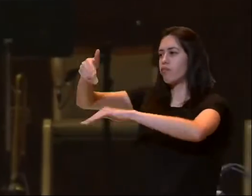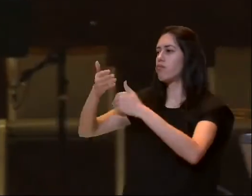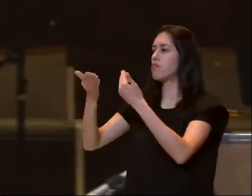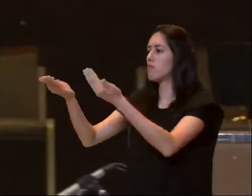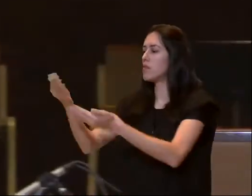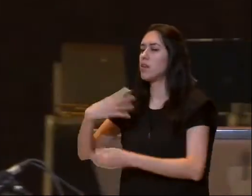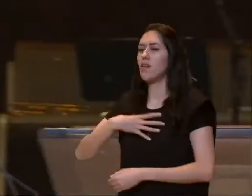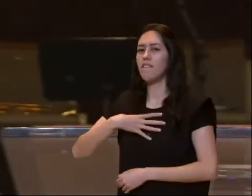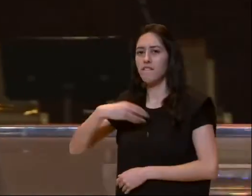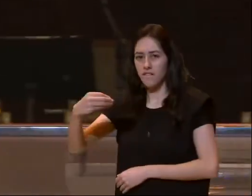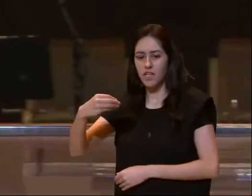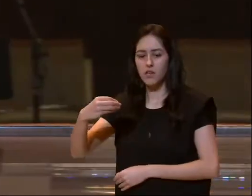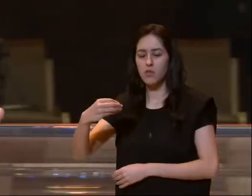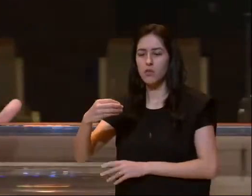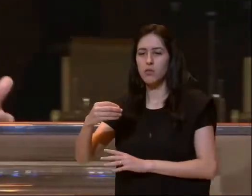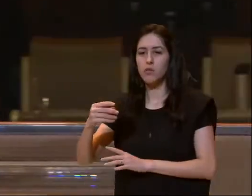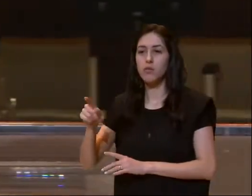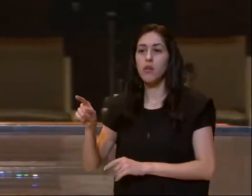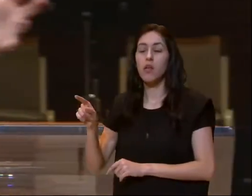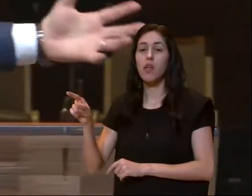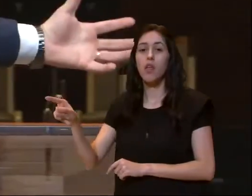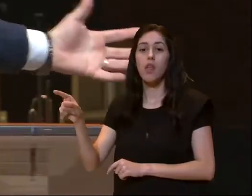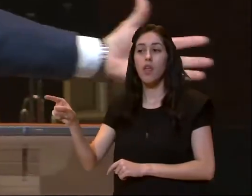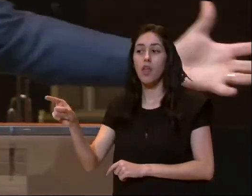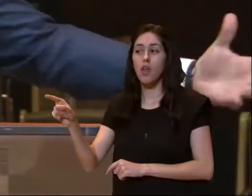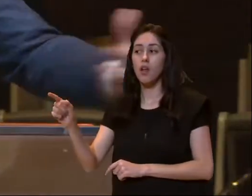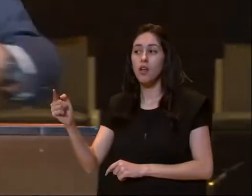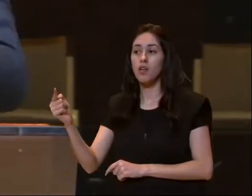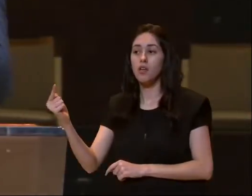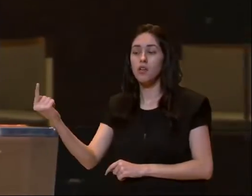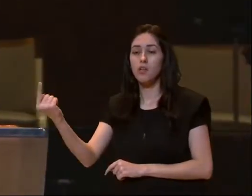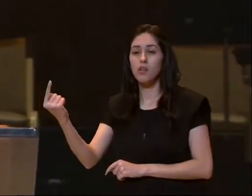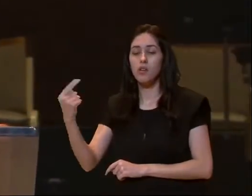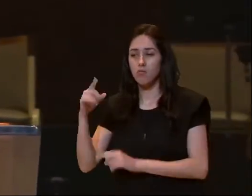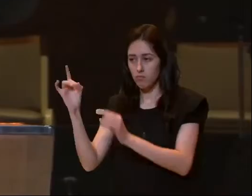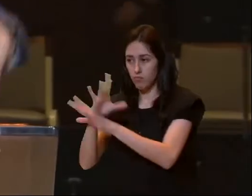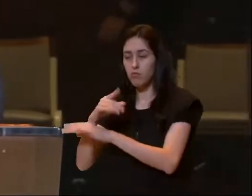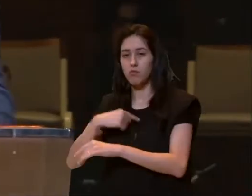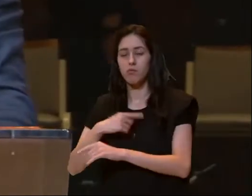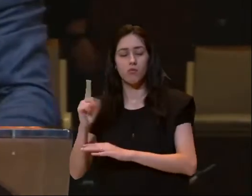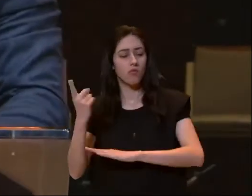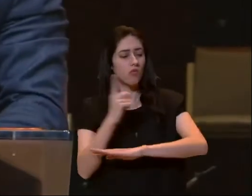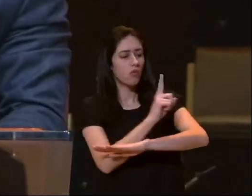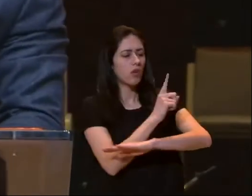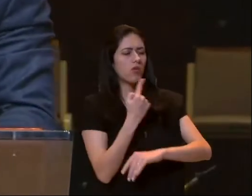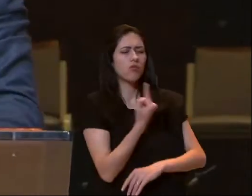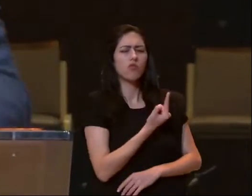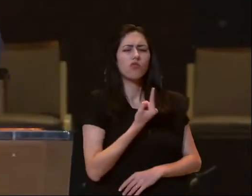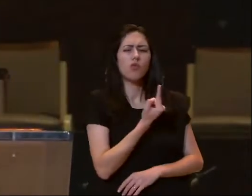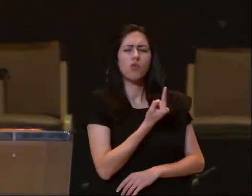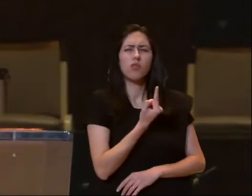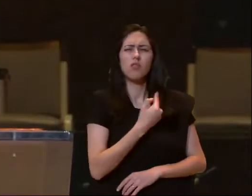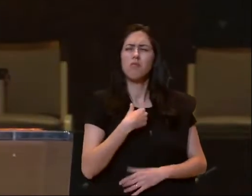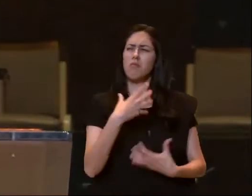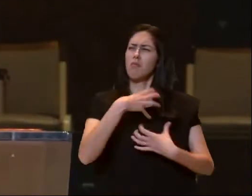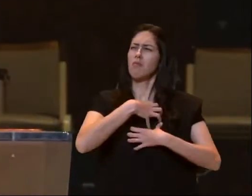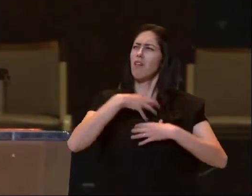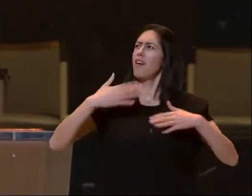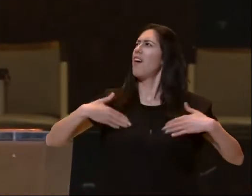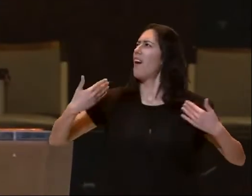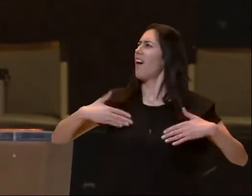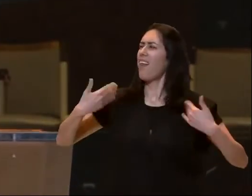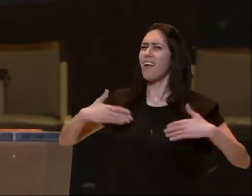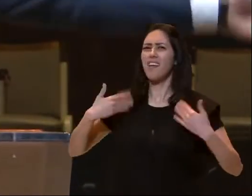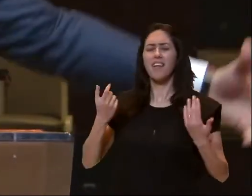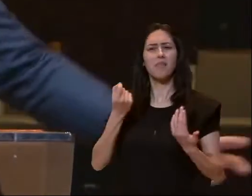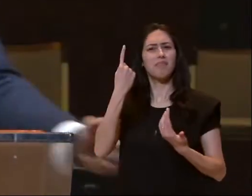voltando sozinho. Uma alegria, uma alegria, uma alegria. Eu falei: mas que negócio é esse? Minha vida nem está tão boa assim.